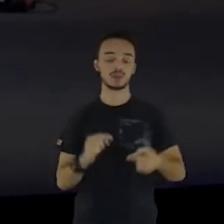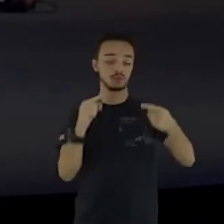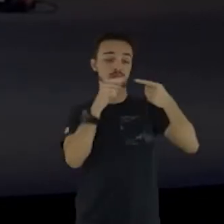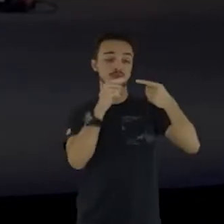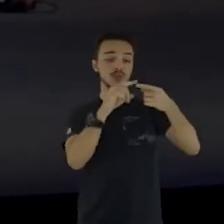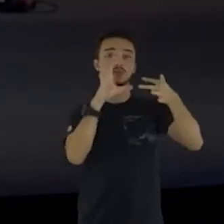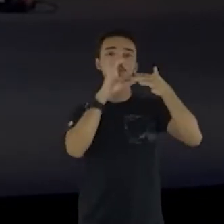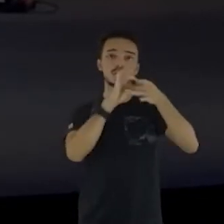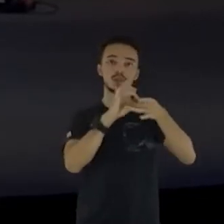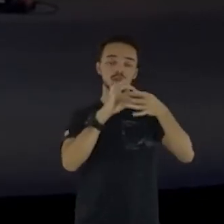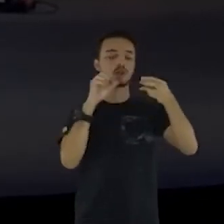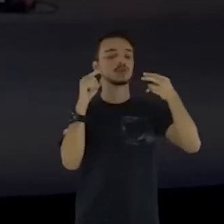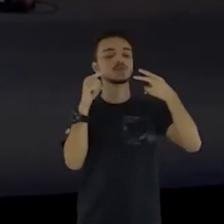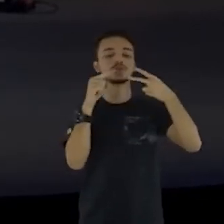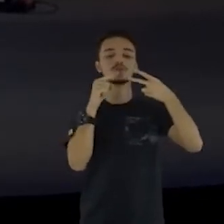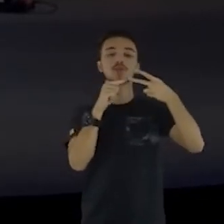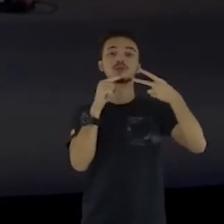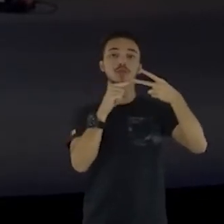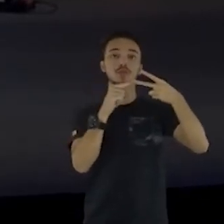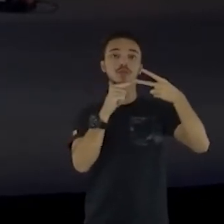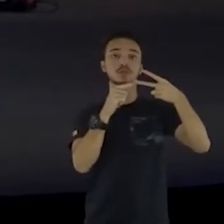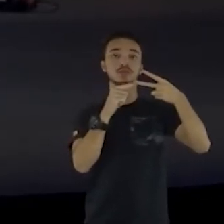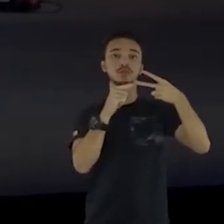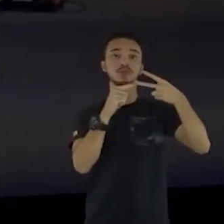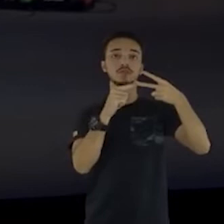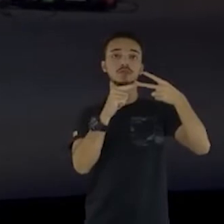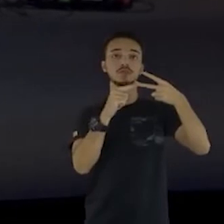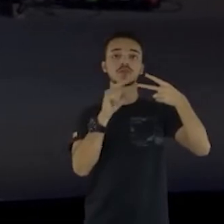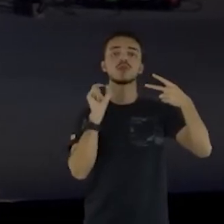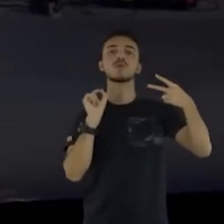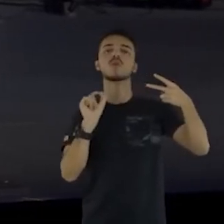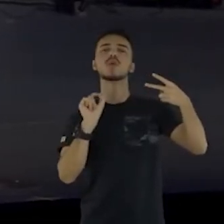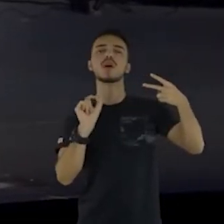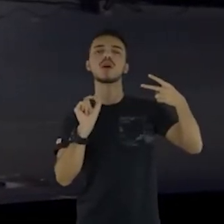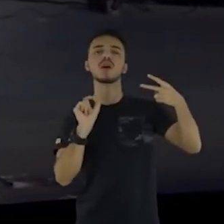unidade, o segundo princípio é o que mesmo?